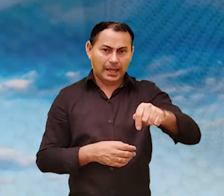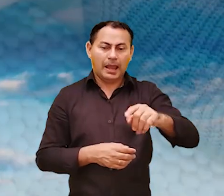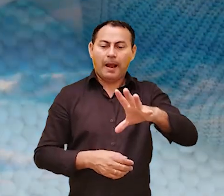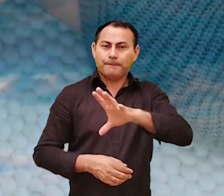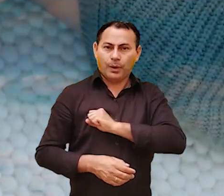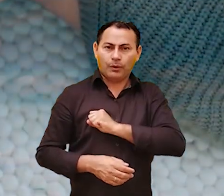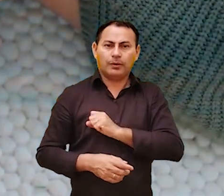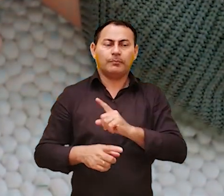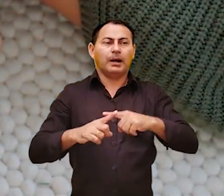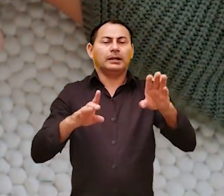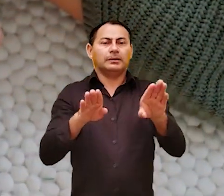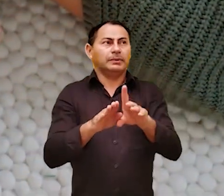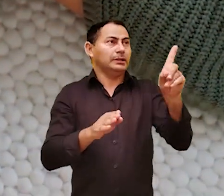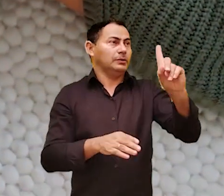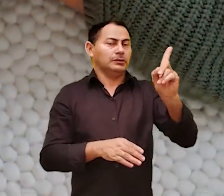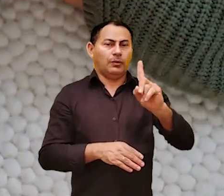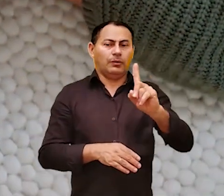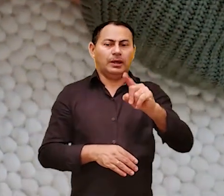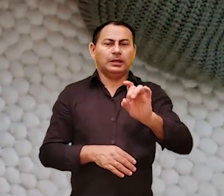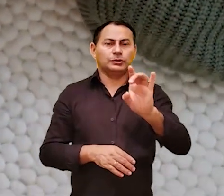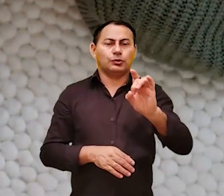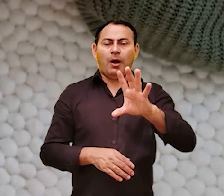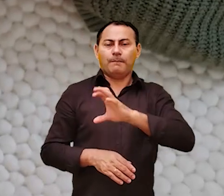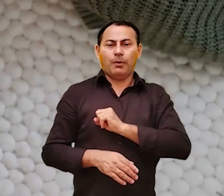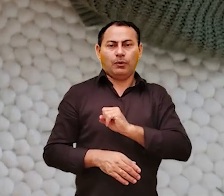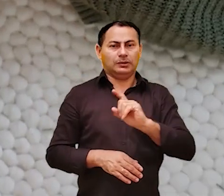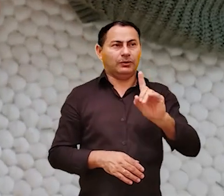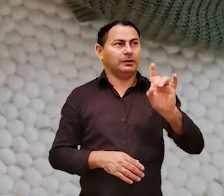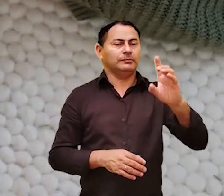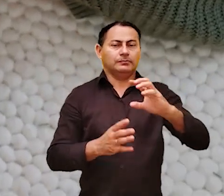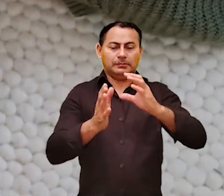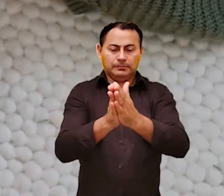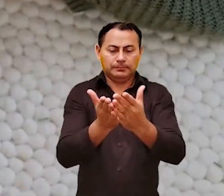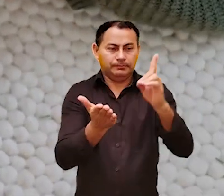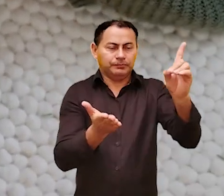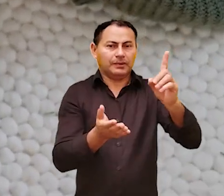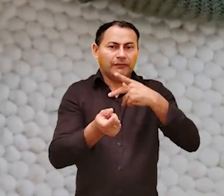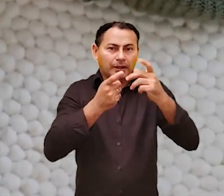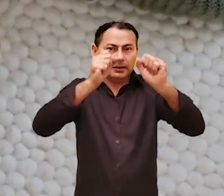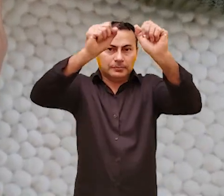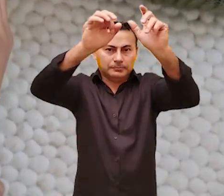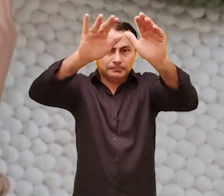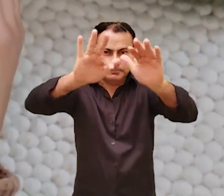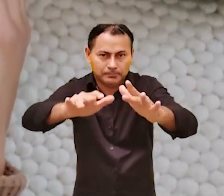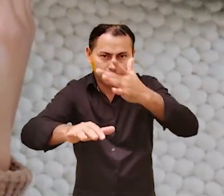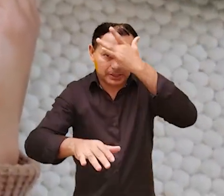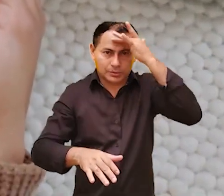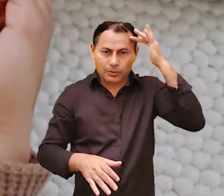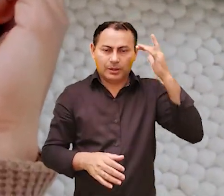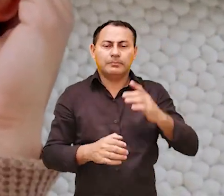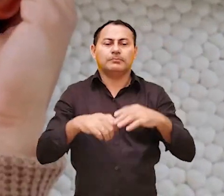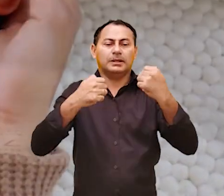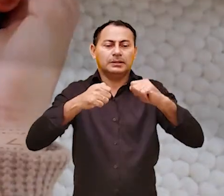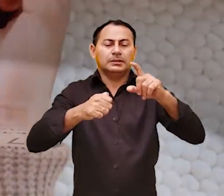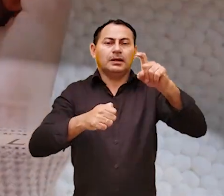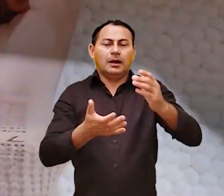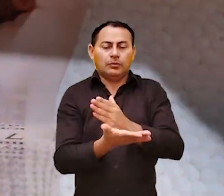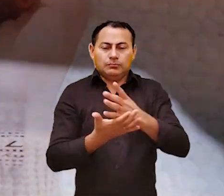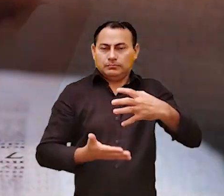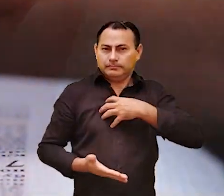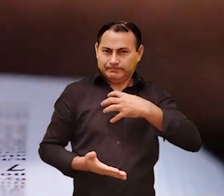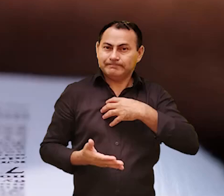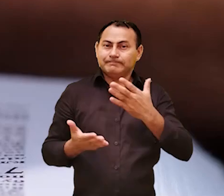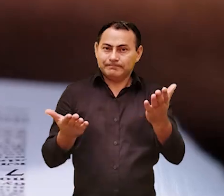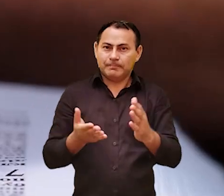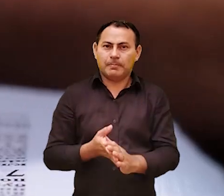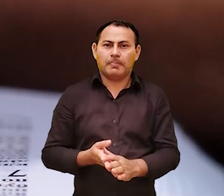Deus é amor, mas Deus não é só amor. As Escrituras afirmam que as bênçãos do homem abençoado dependem de